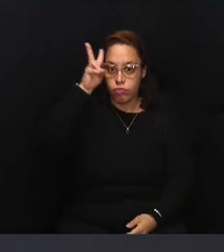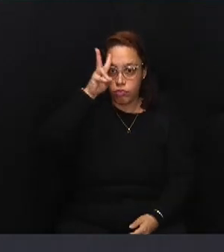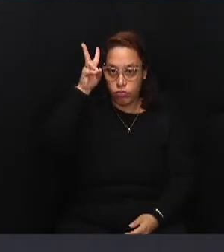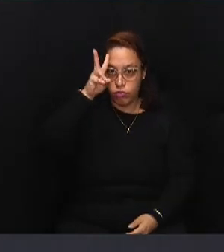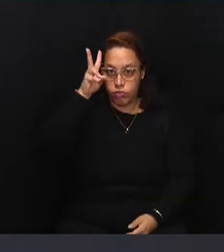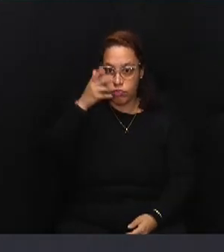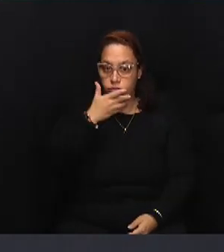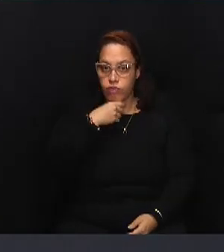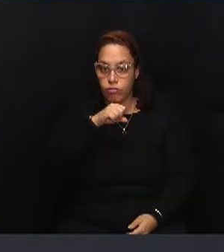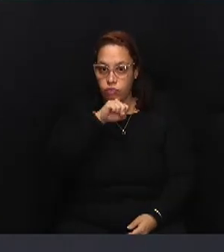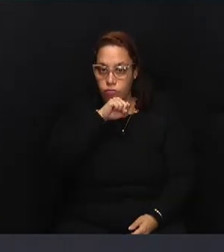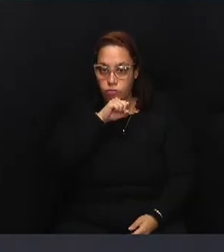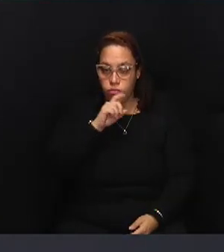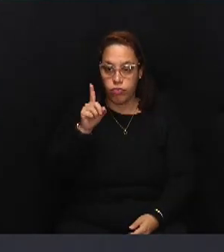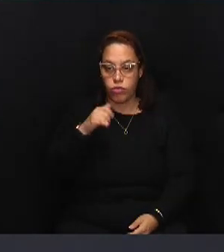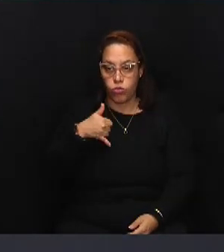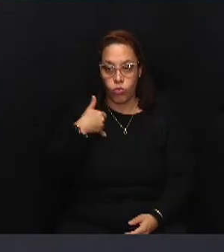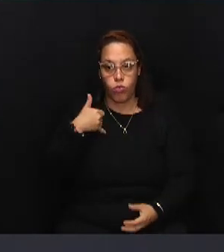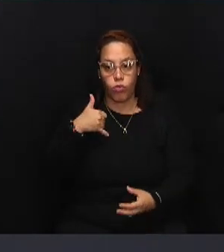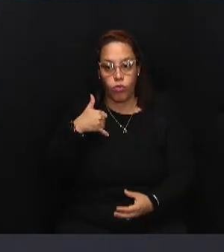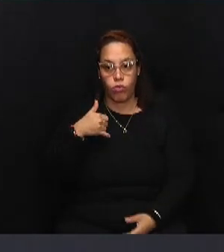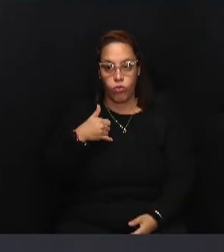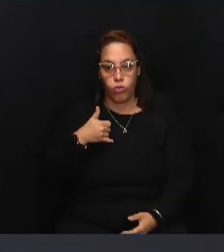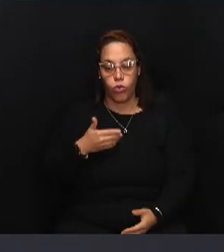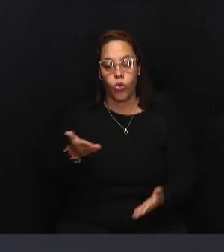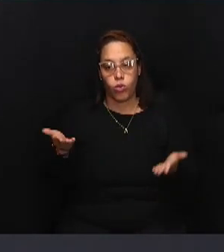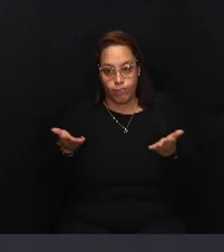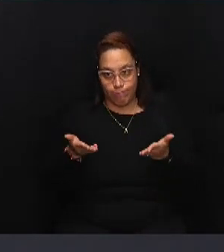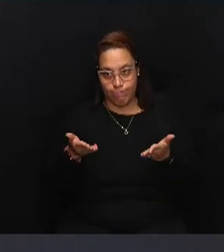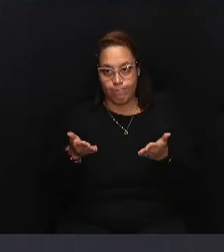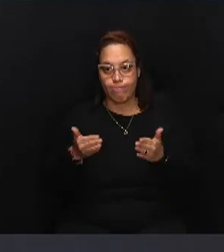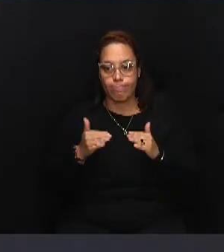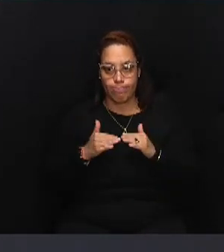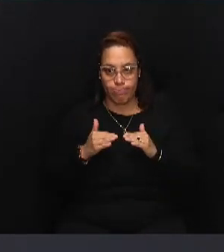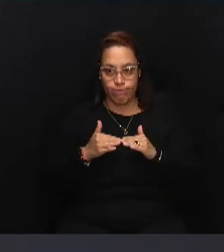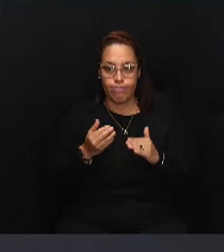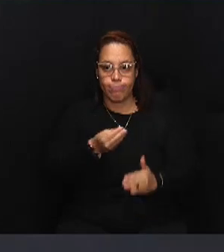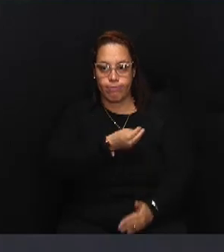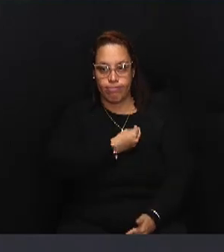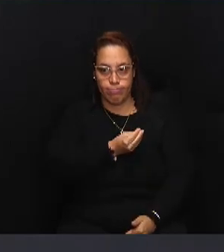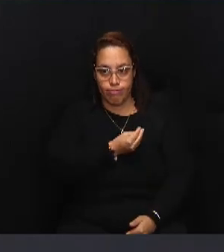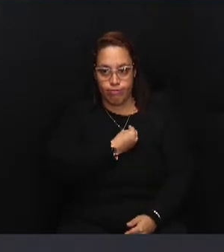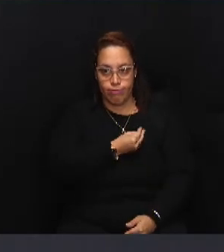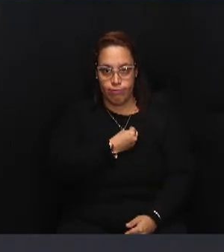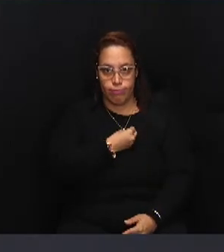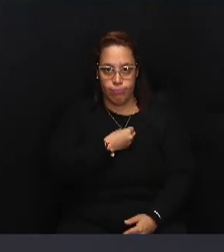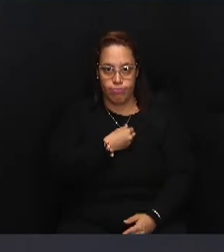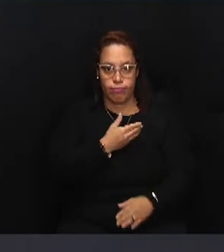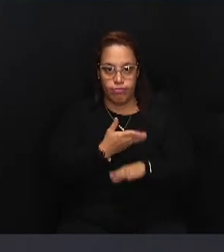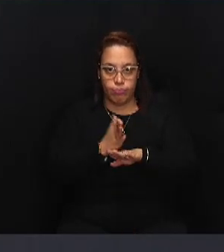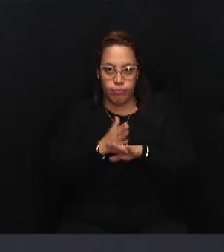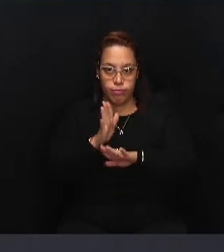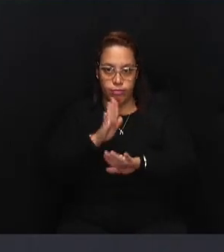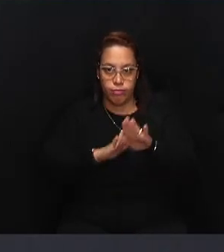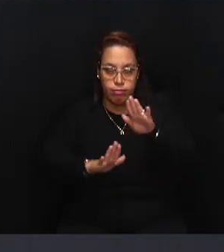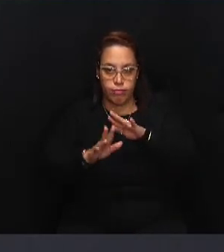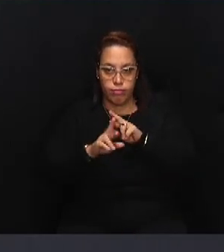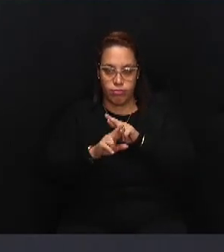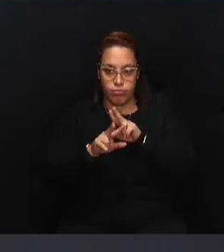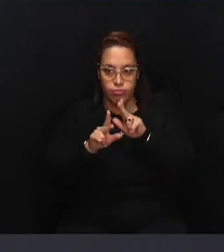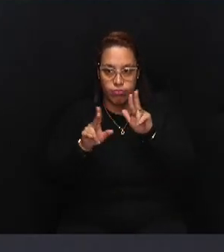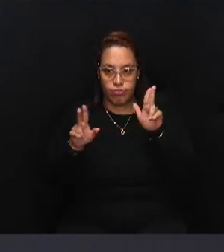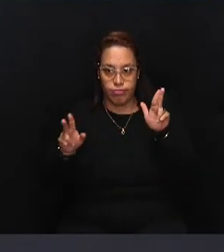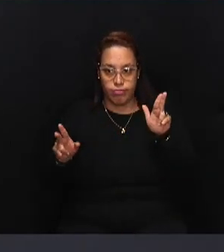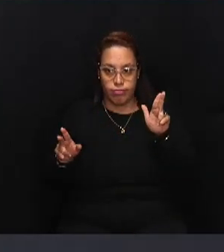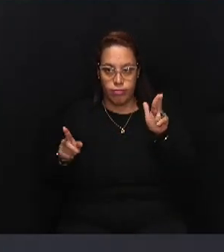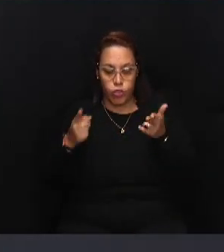pai, que não era idoso ainda, hoje seria idoso. E com certeza, se ele estivesse vivo conosco, o tratamento, os cuidados seriam bem diferenciados das coisas